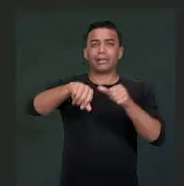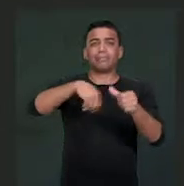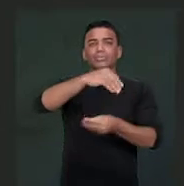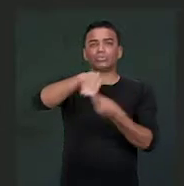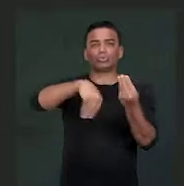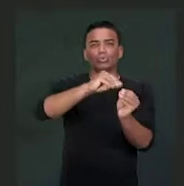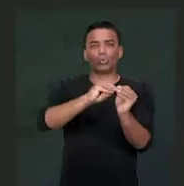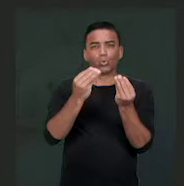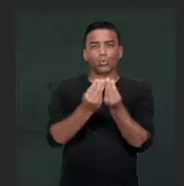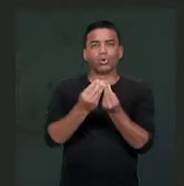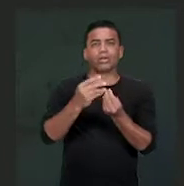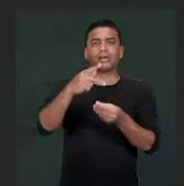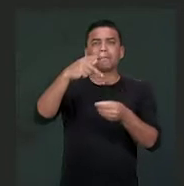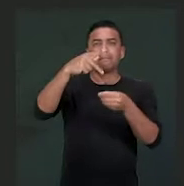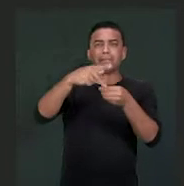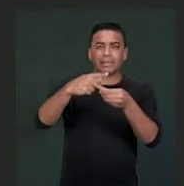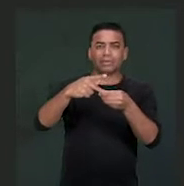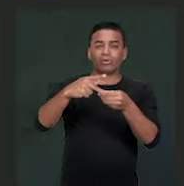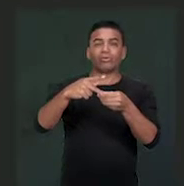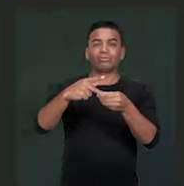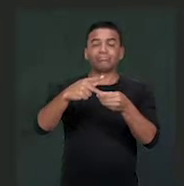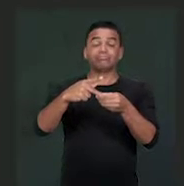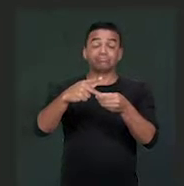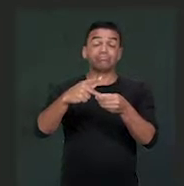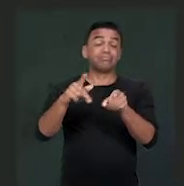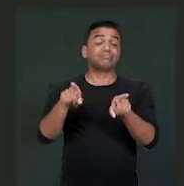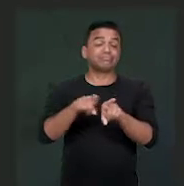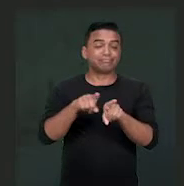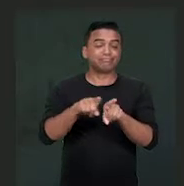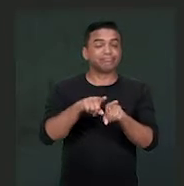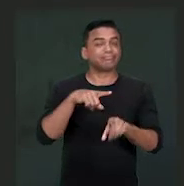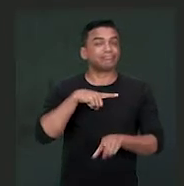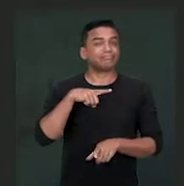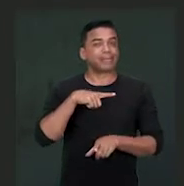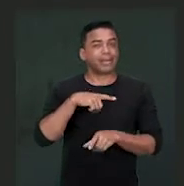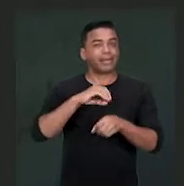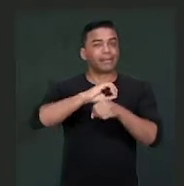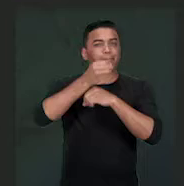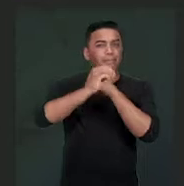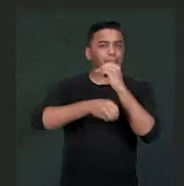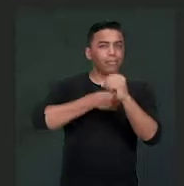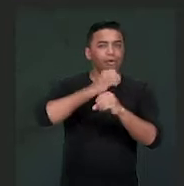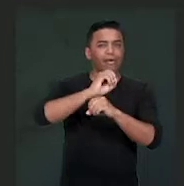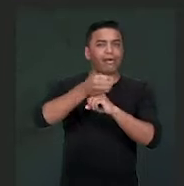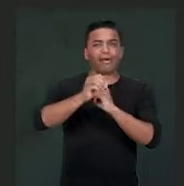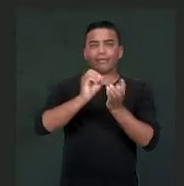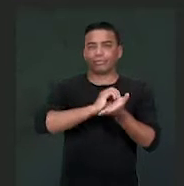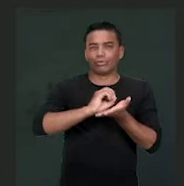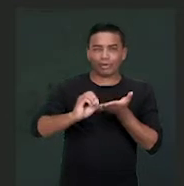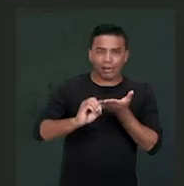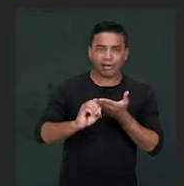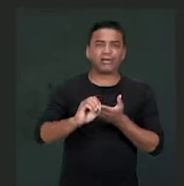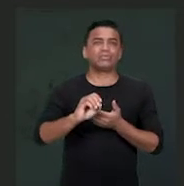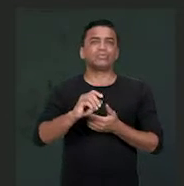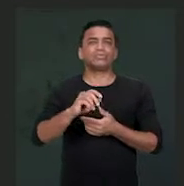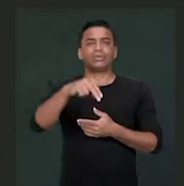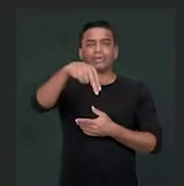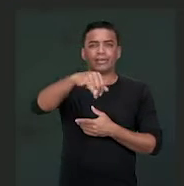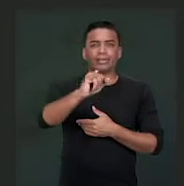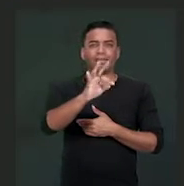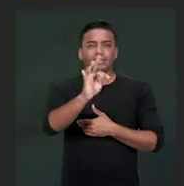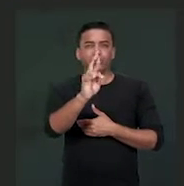de hidrocarbonetos. Mas o petróleo também tem ali algumas moléculas orgânicas que tem nitrogênio,